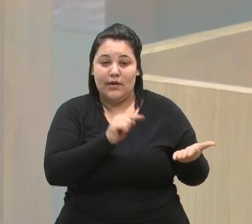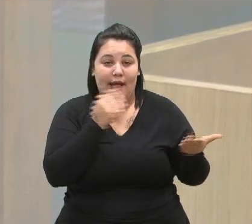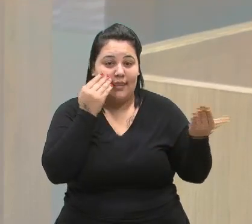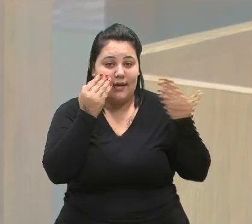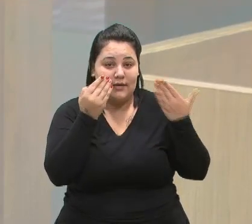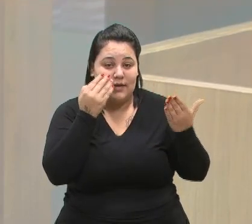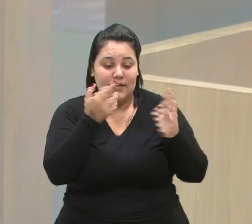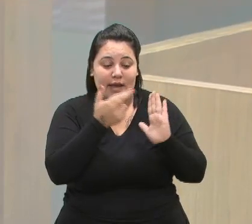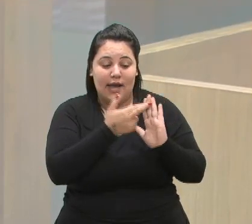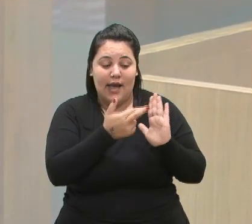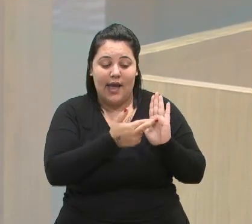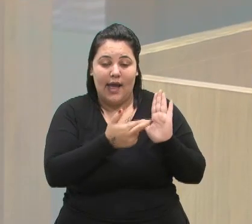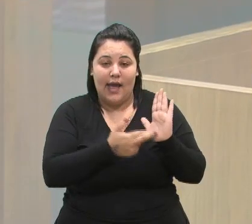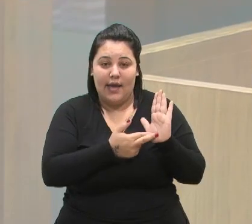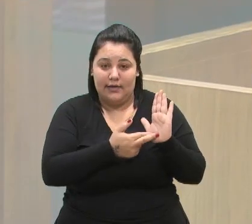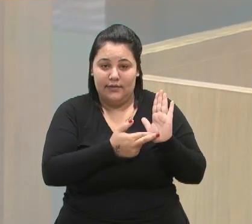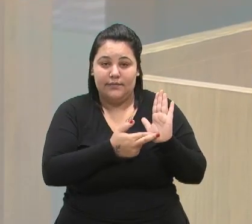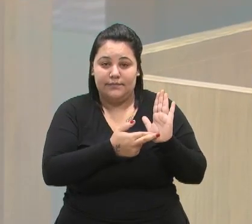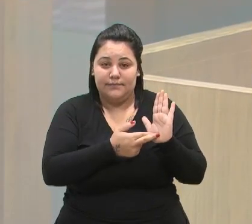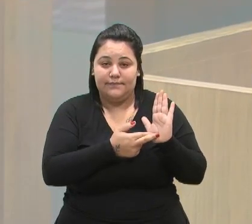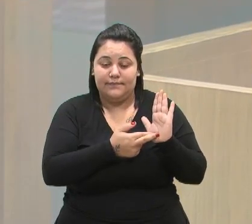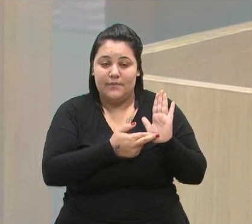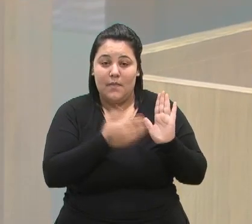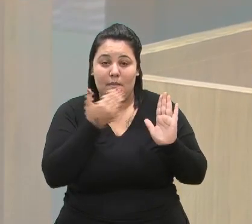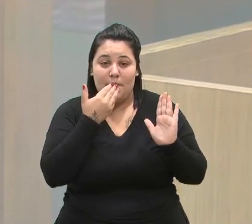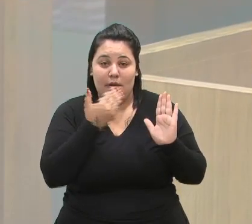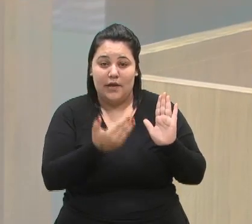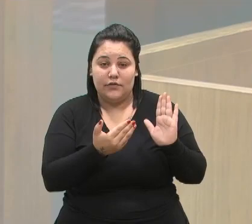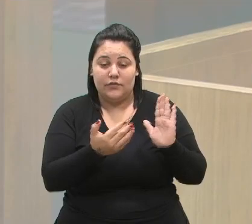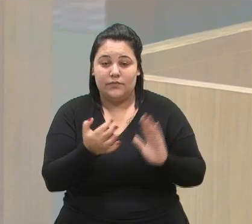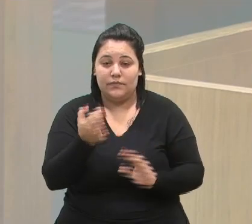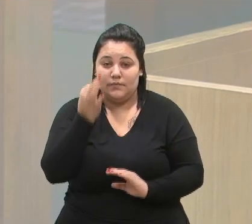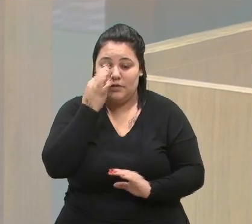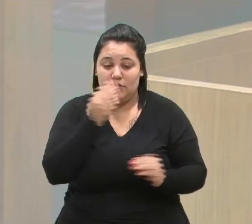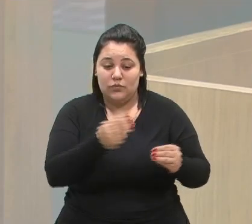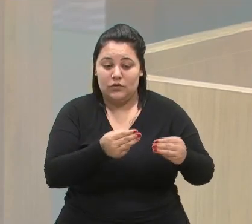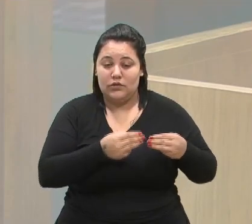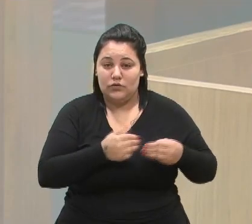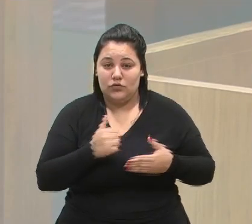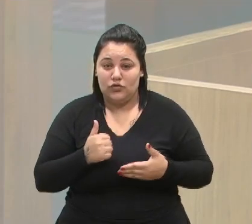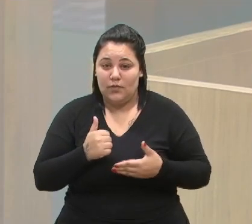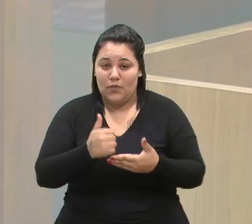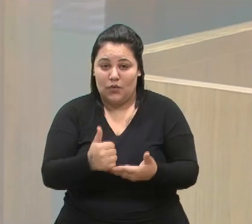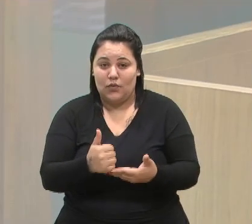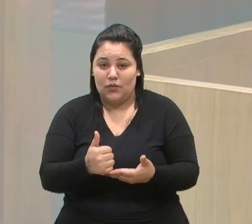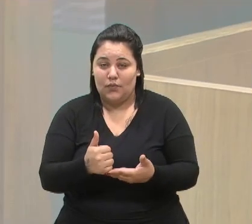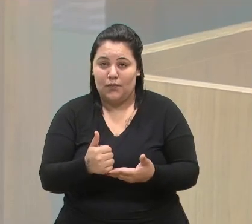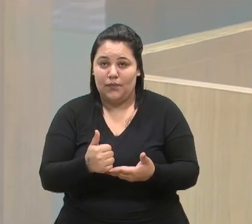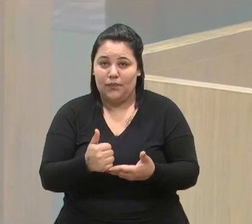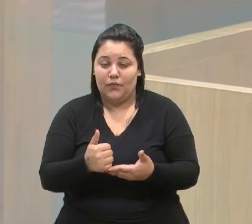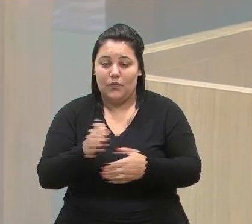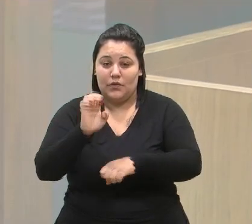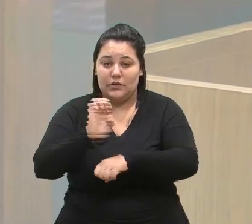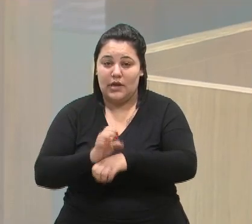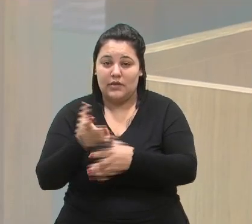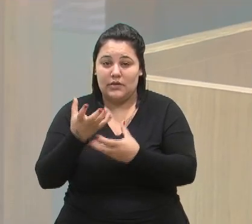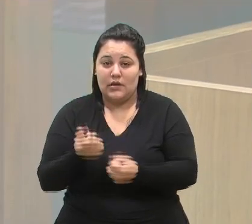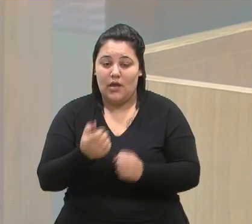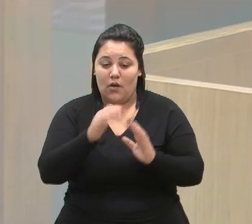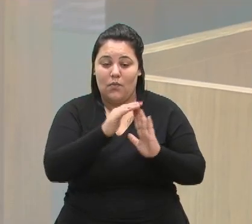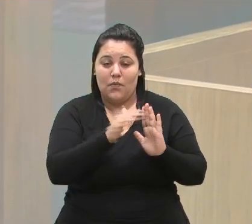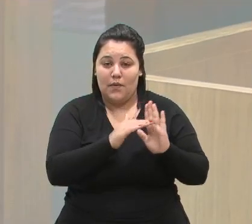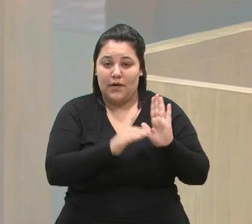regimentais, propõem a presente moção de apoio à adesão do Estado do Rio Grande do Sul ao Programa Federal Juros